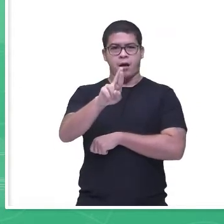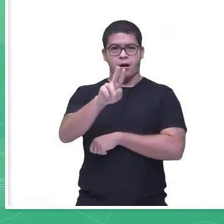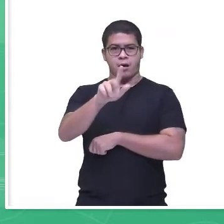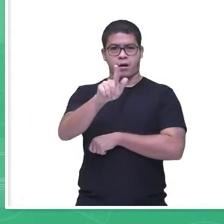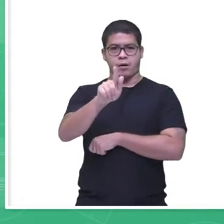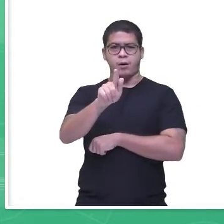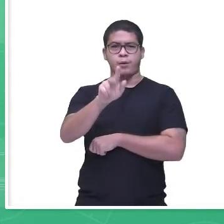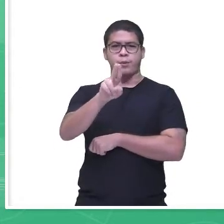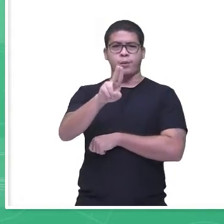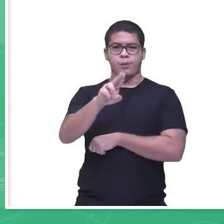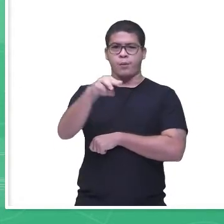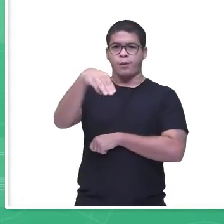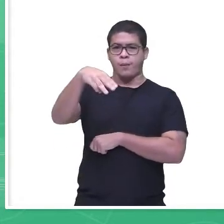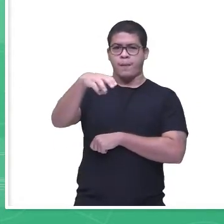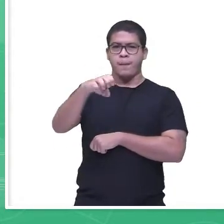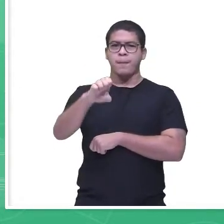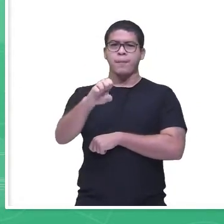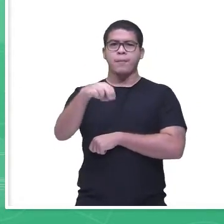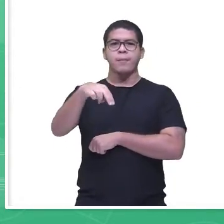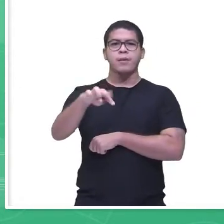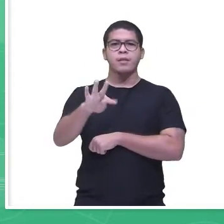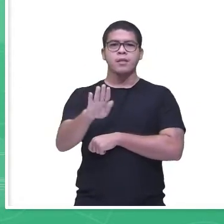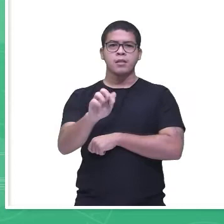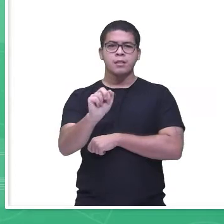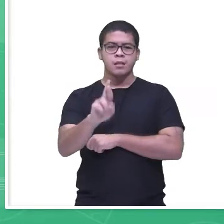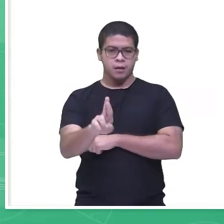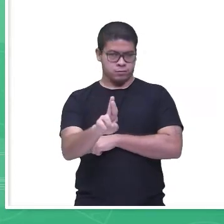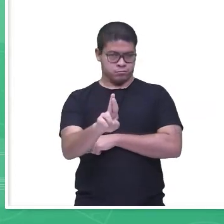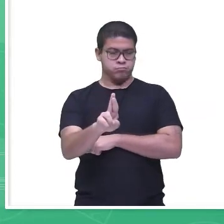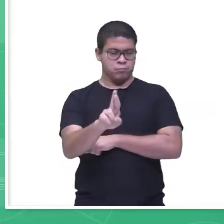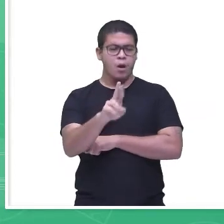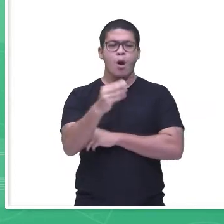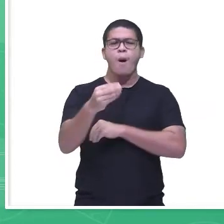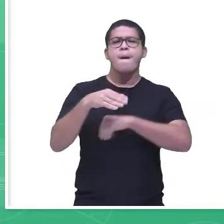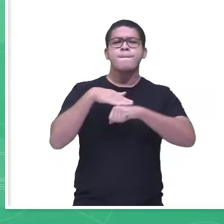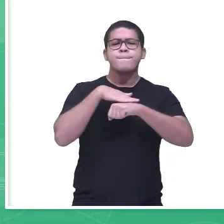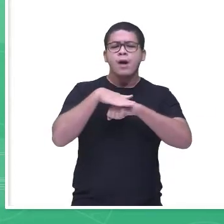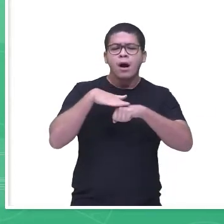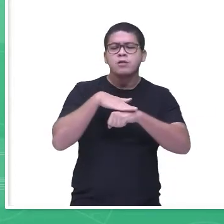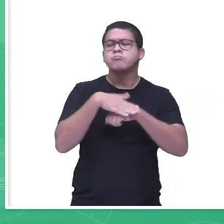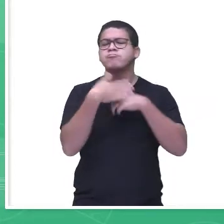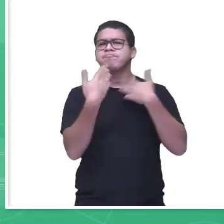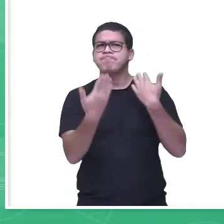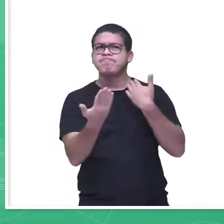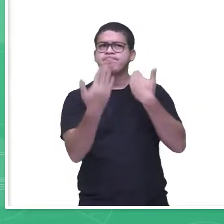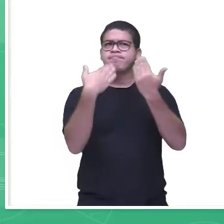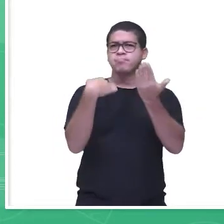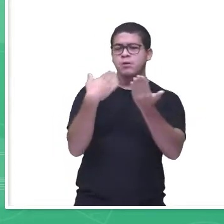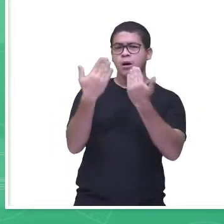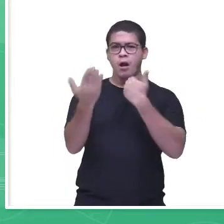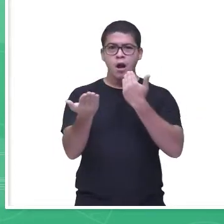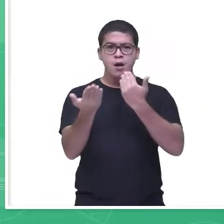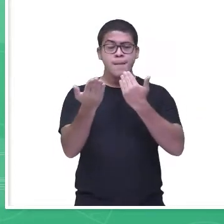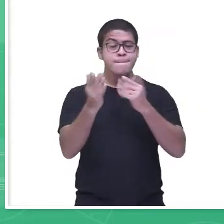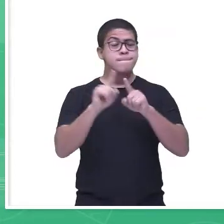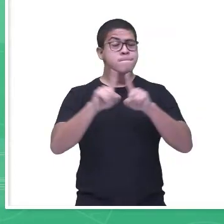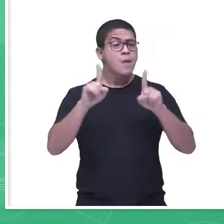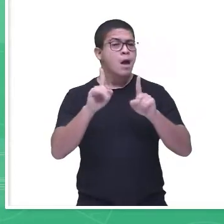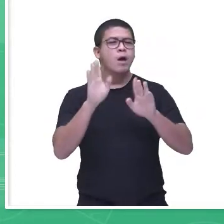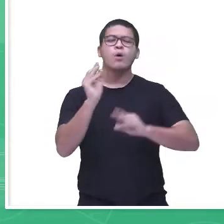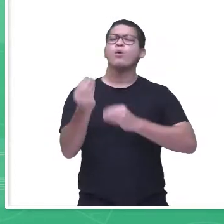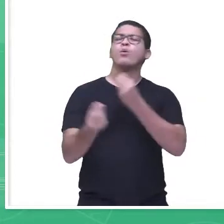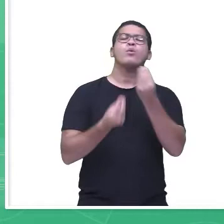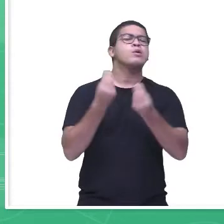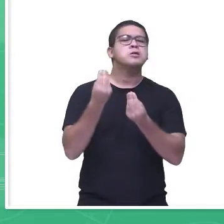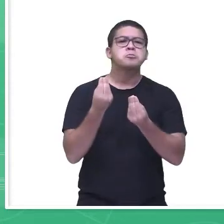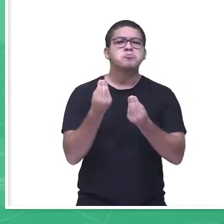eles faziam? Eles ensinavam a argumentar. Só que para argumentar, que para aprender isso daí, o que os sofistas